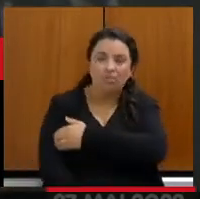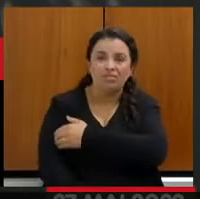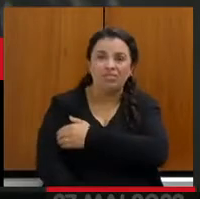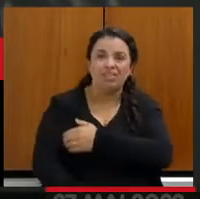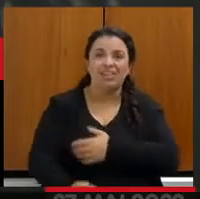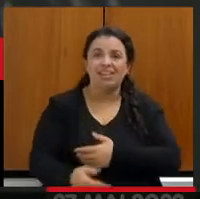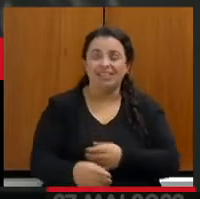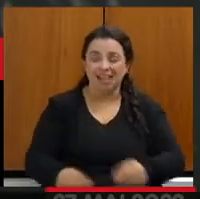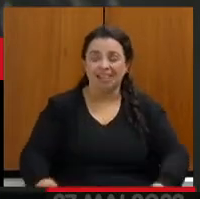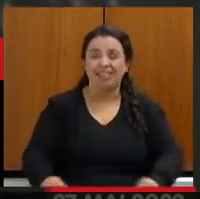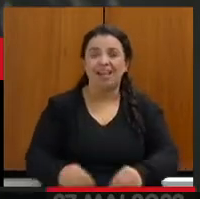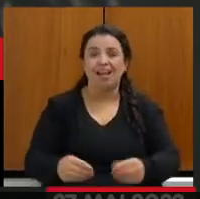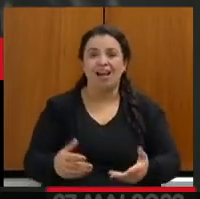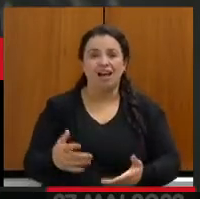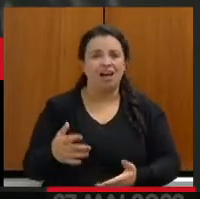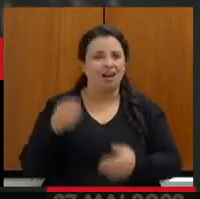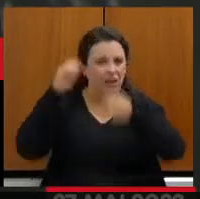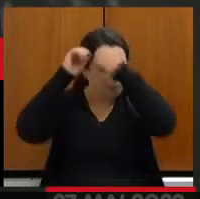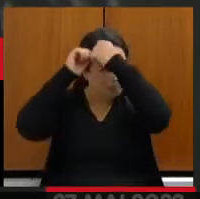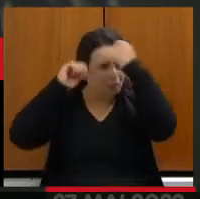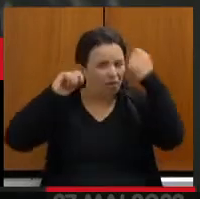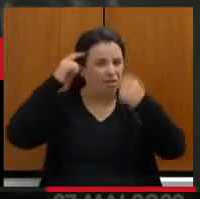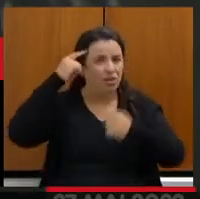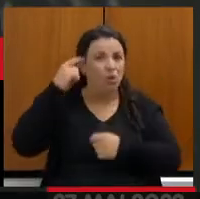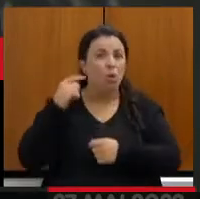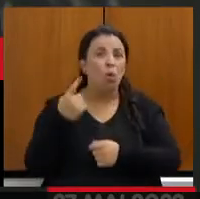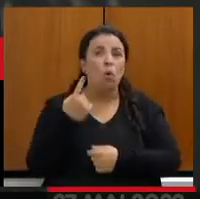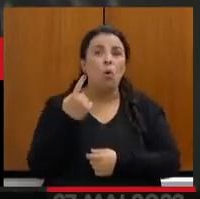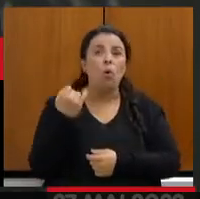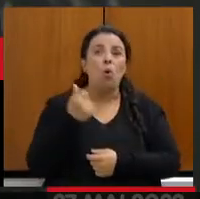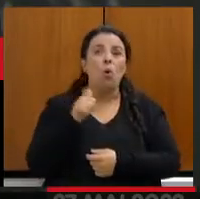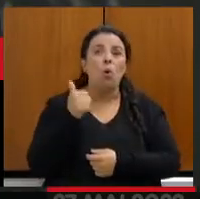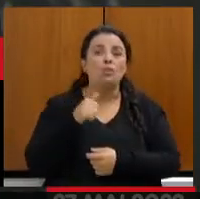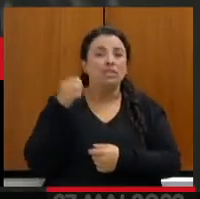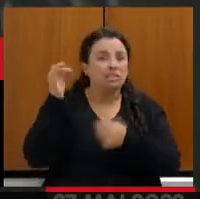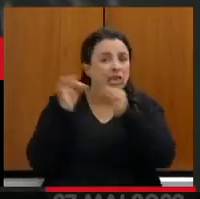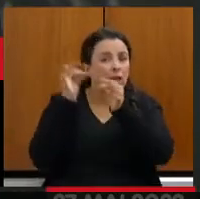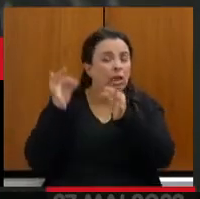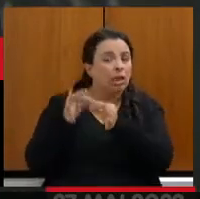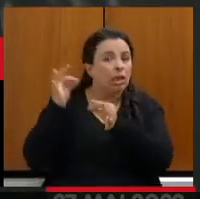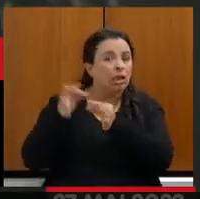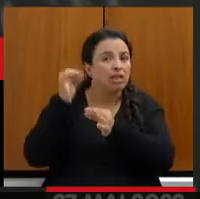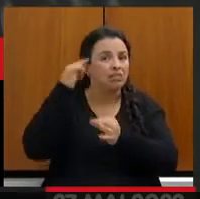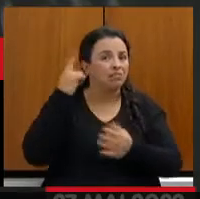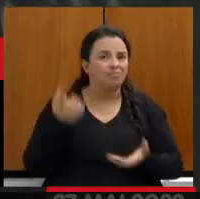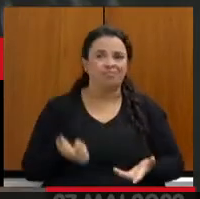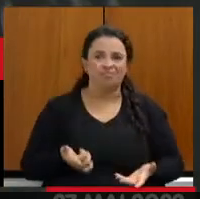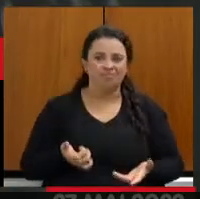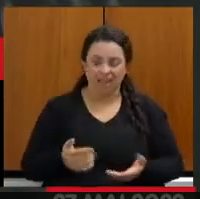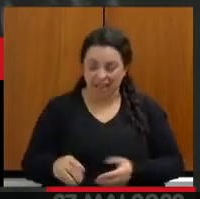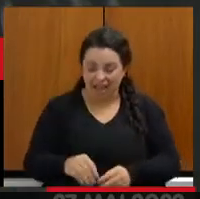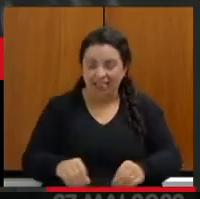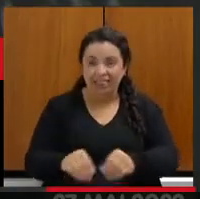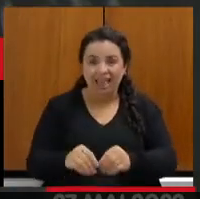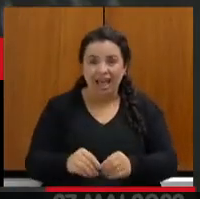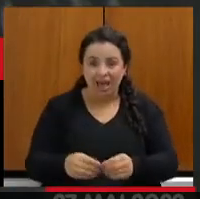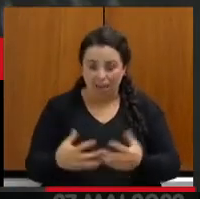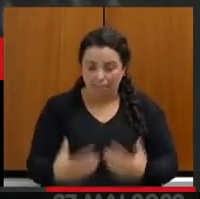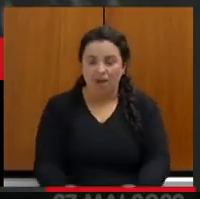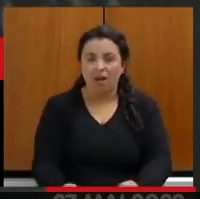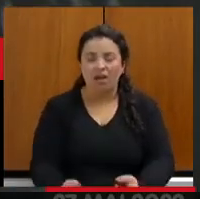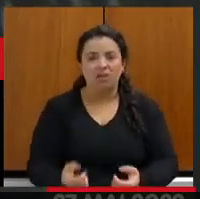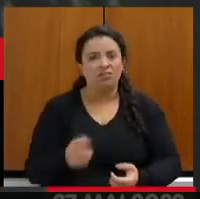levou 11 pontos e a terra não espera Ninguém ao nascer mas